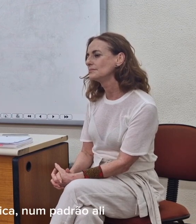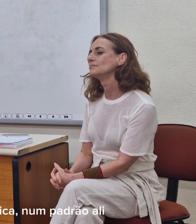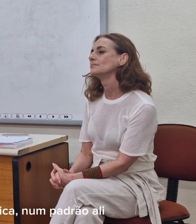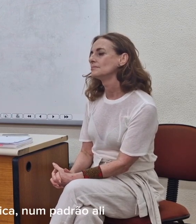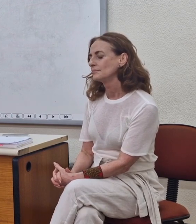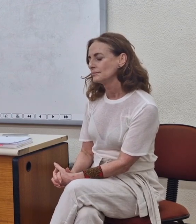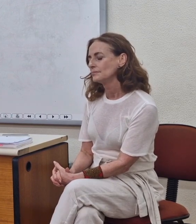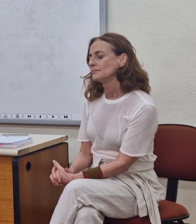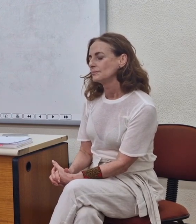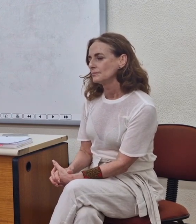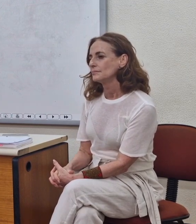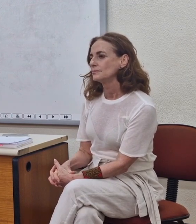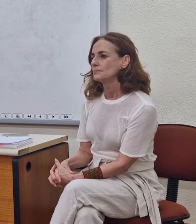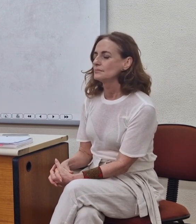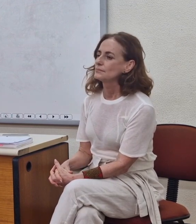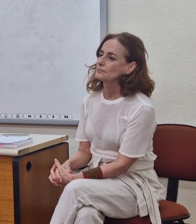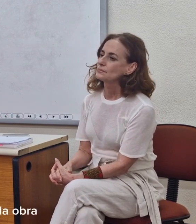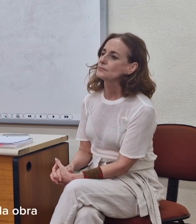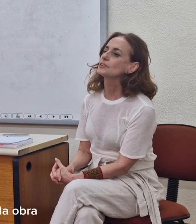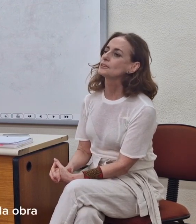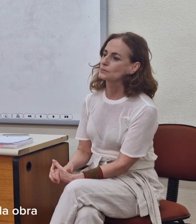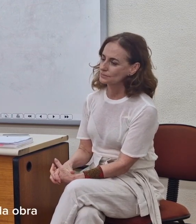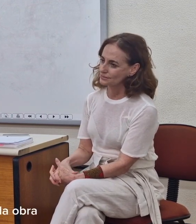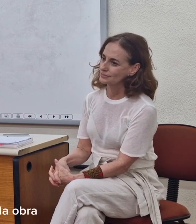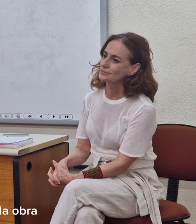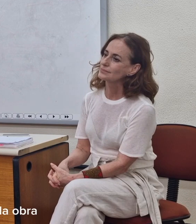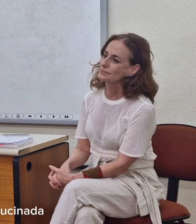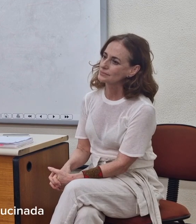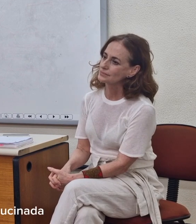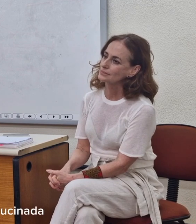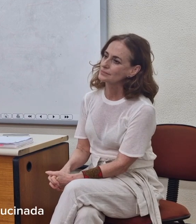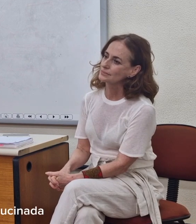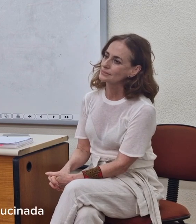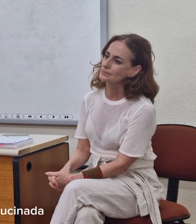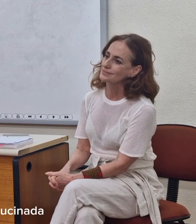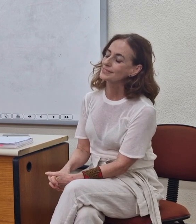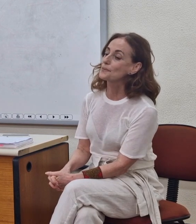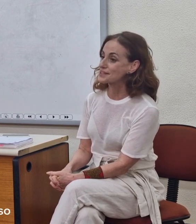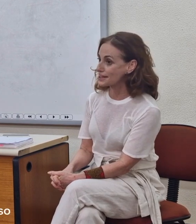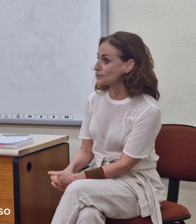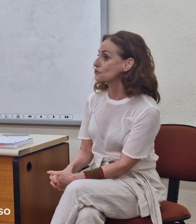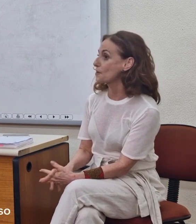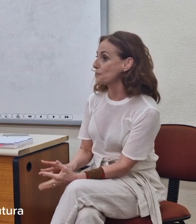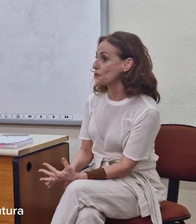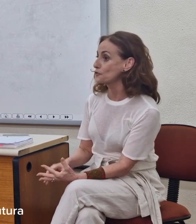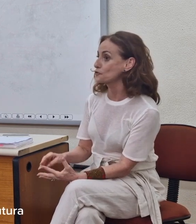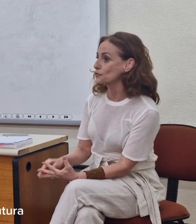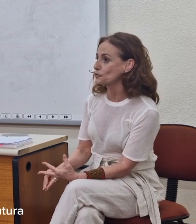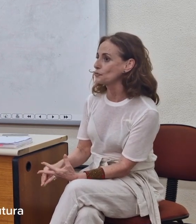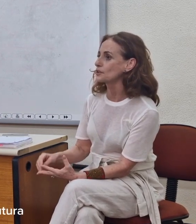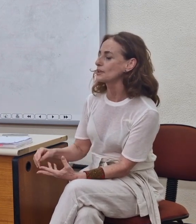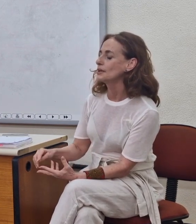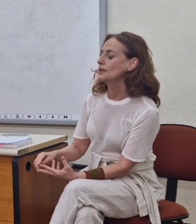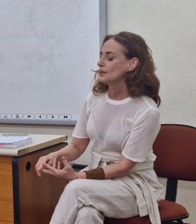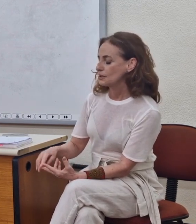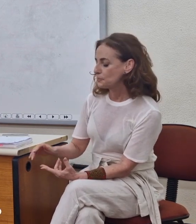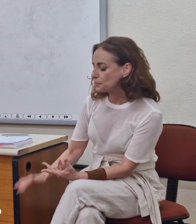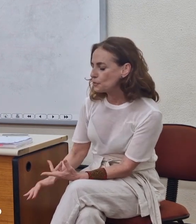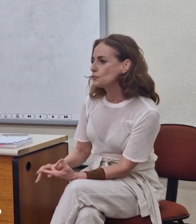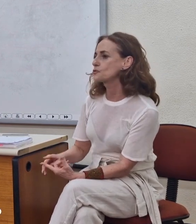padrão ali, um conjunto, né, da obra. Ah, mas é isso, a força, a